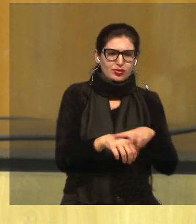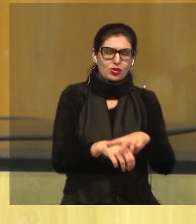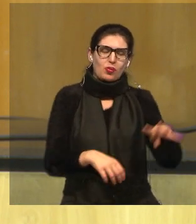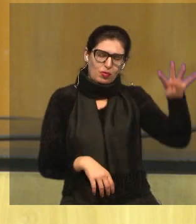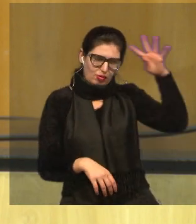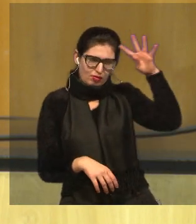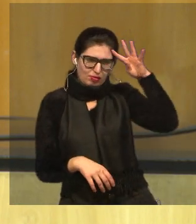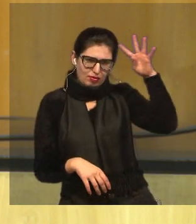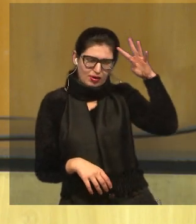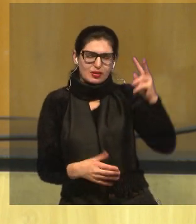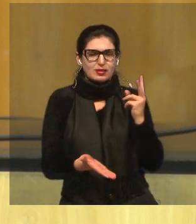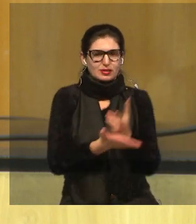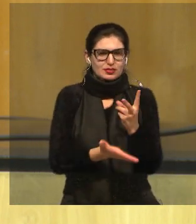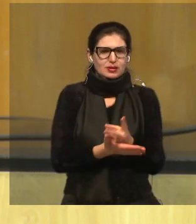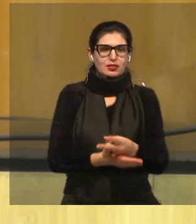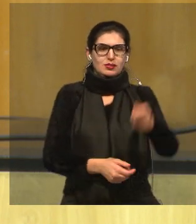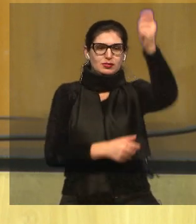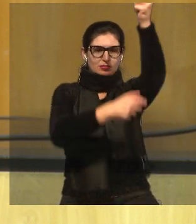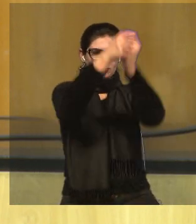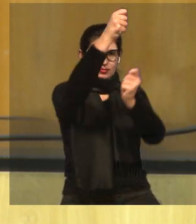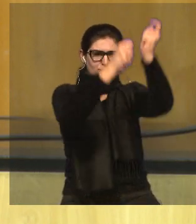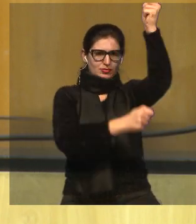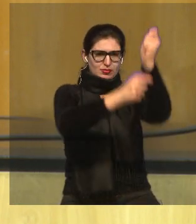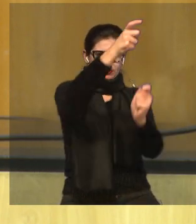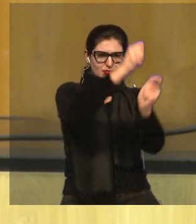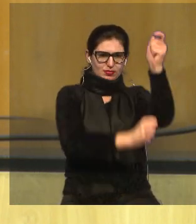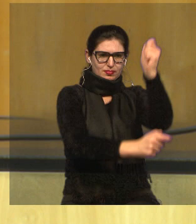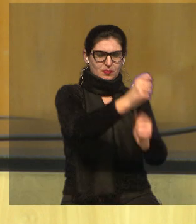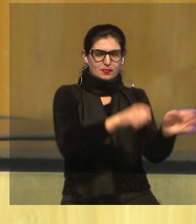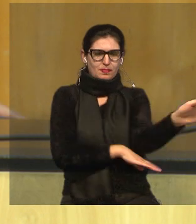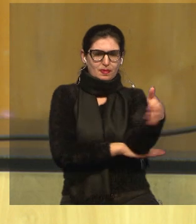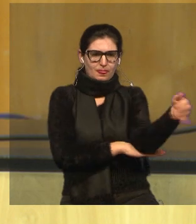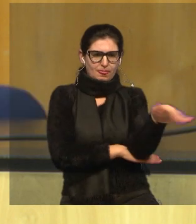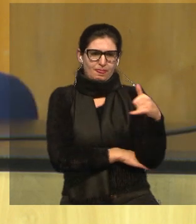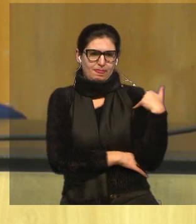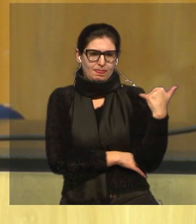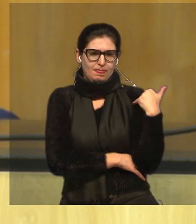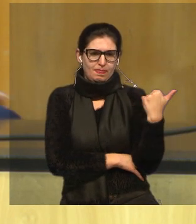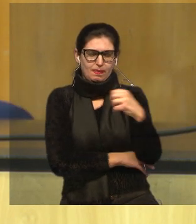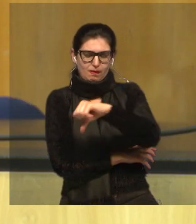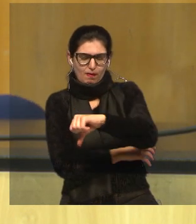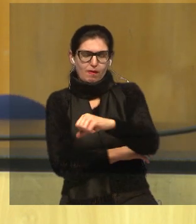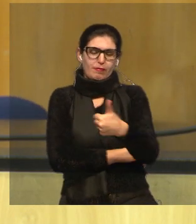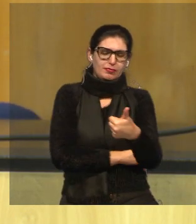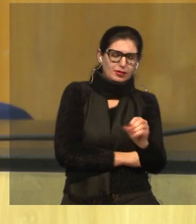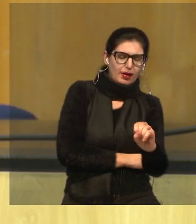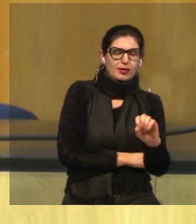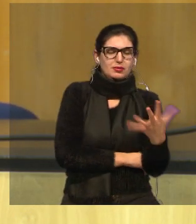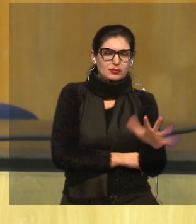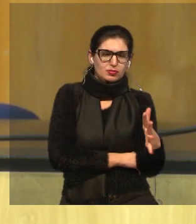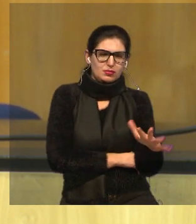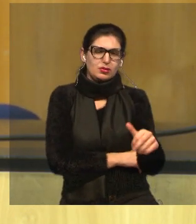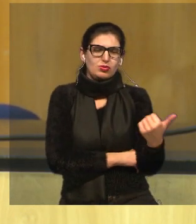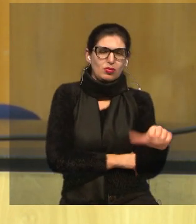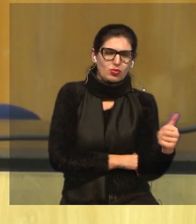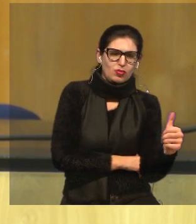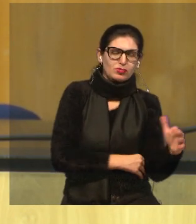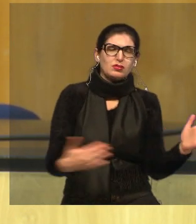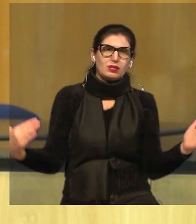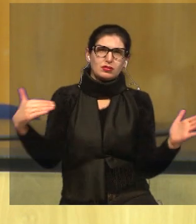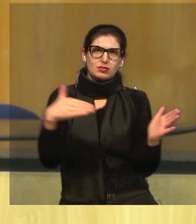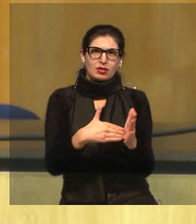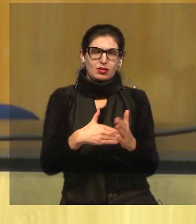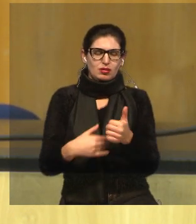ia para o pátio e hasteava a bandeira. E eu ali devia ter meus 9, 10, 11, 12 anos, passei ali até os meus 14